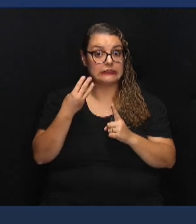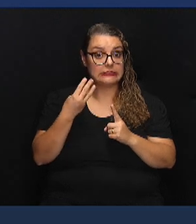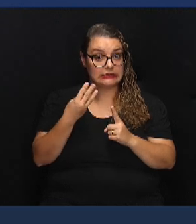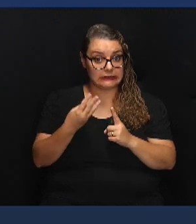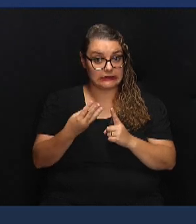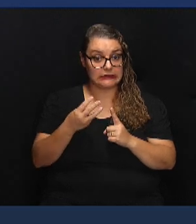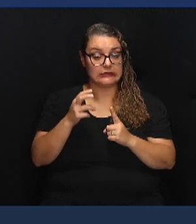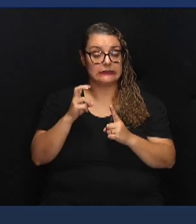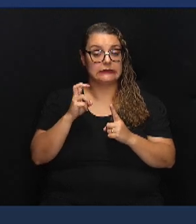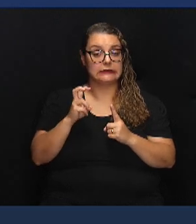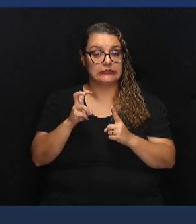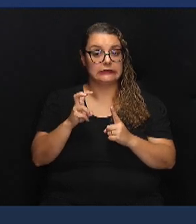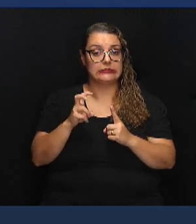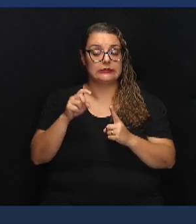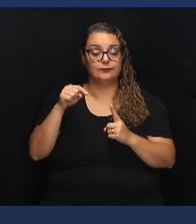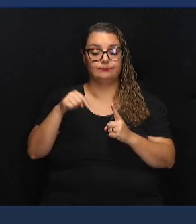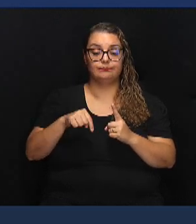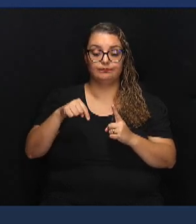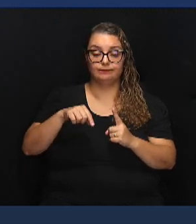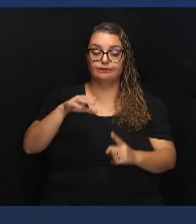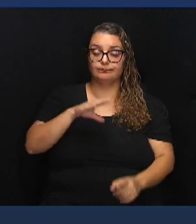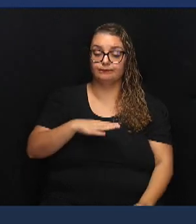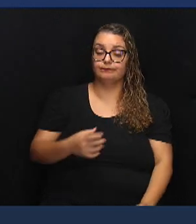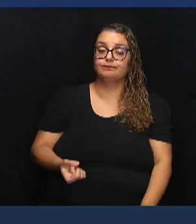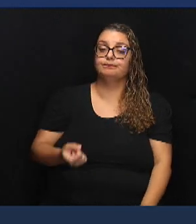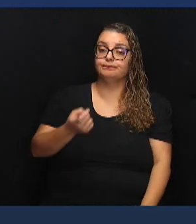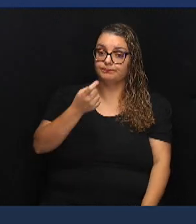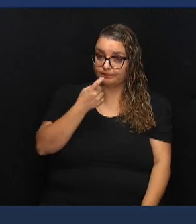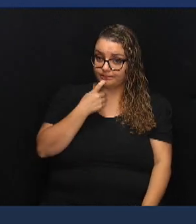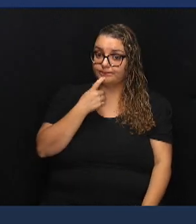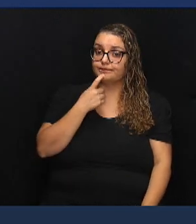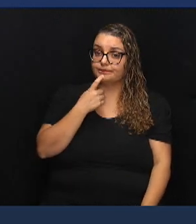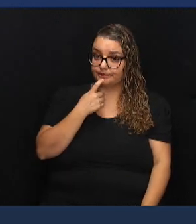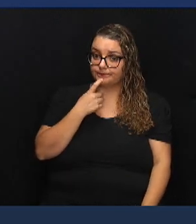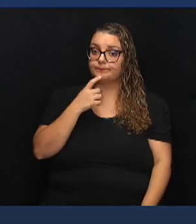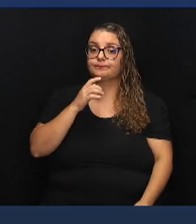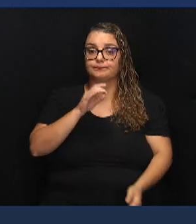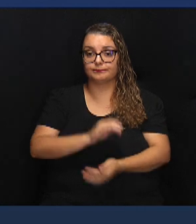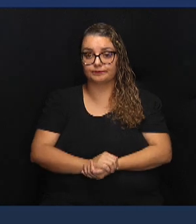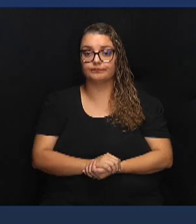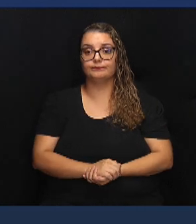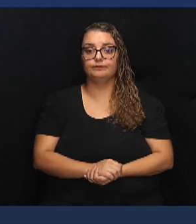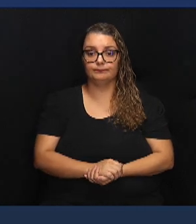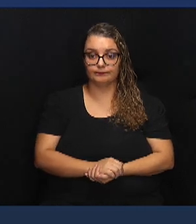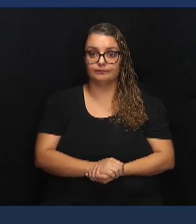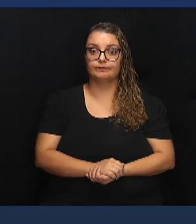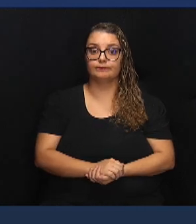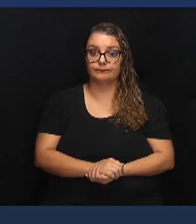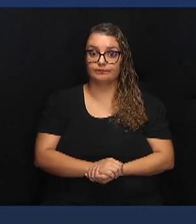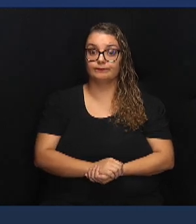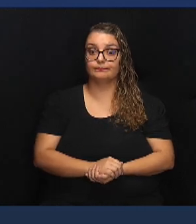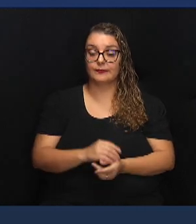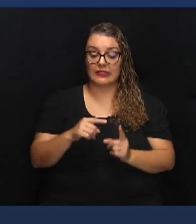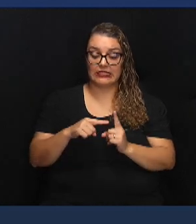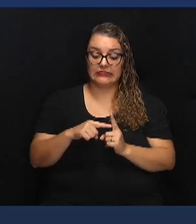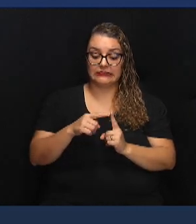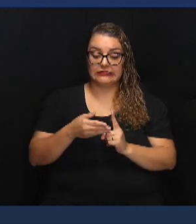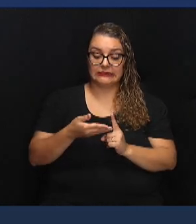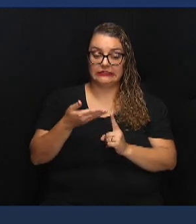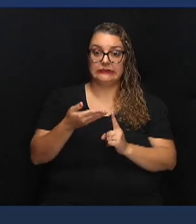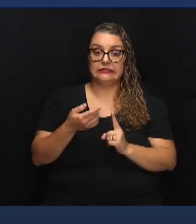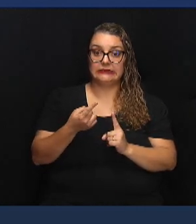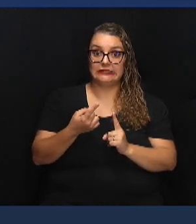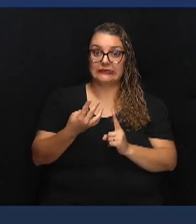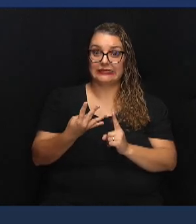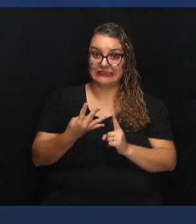sobe, podendo chegar aos 35 graus aqui na cidade de Campinas, amplitude térmica de